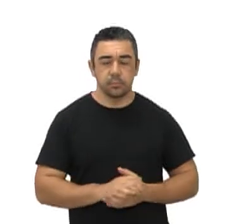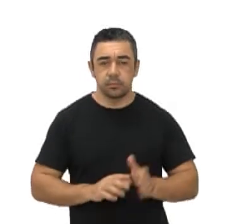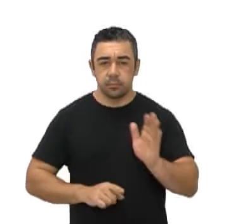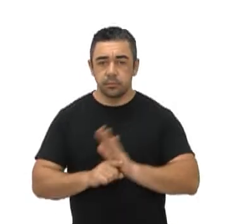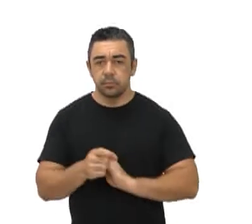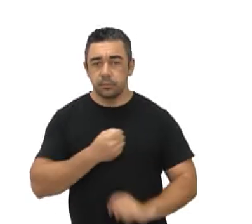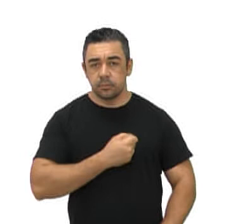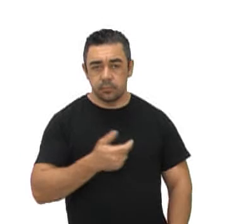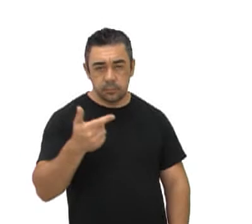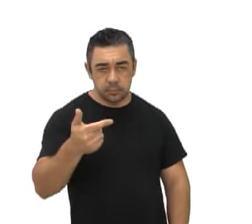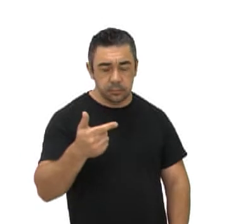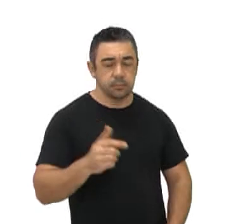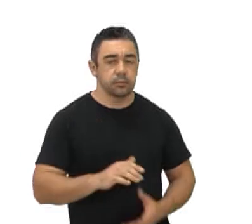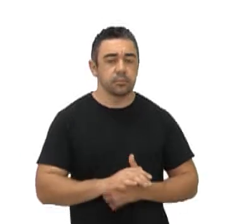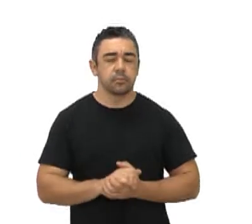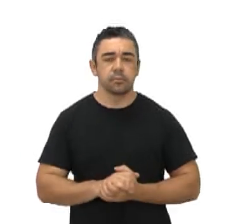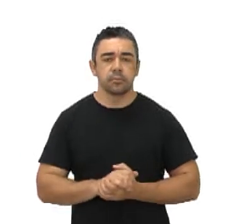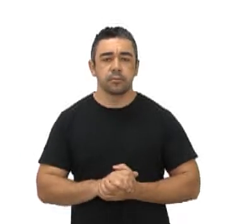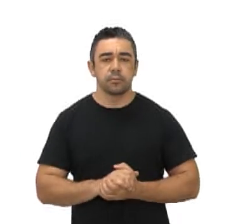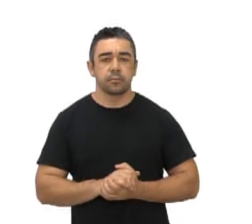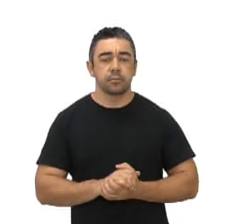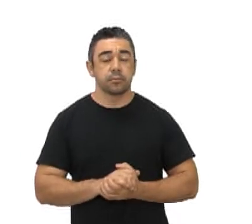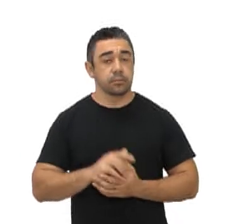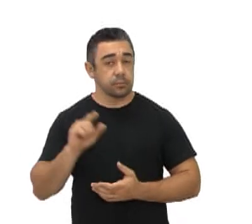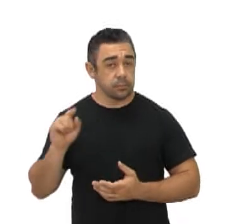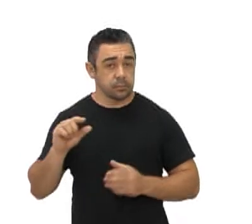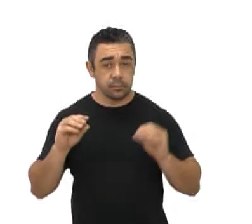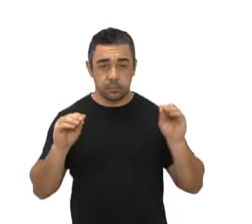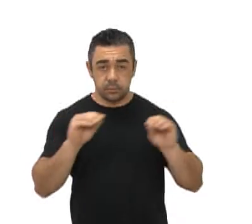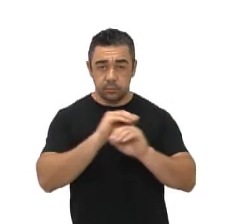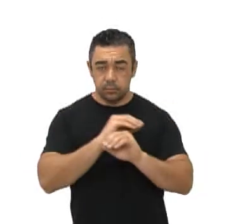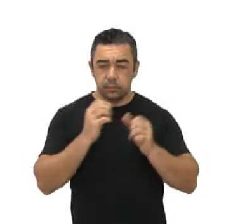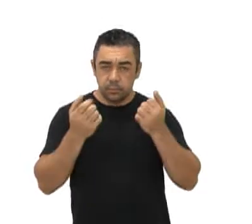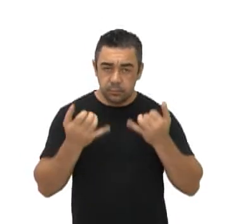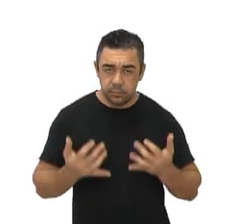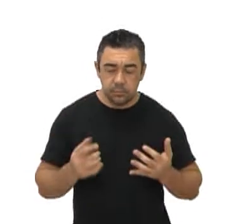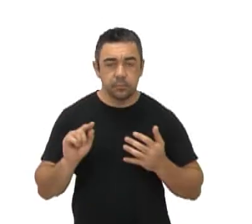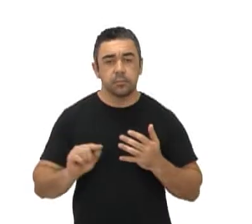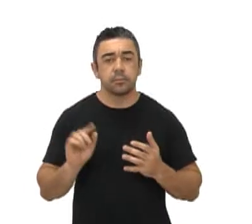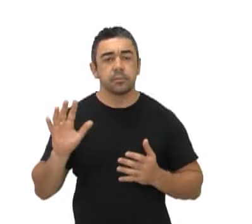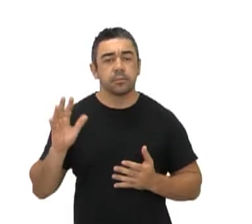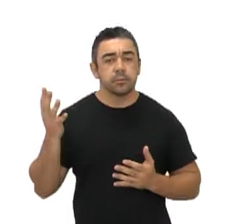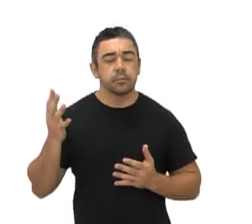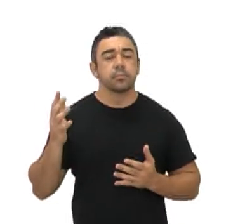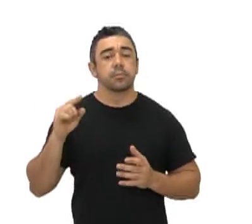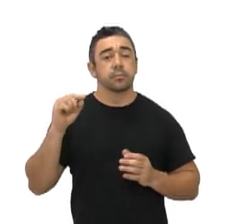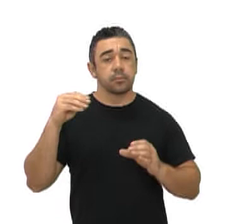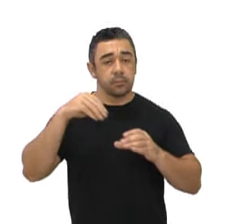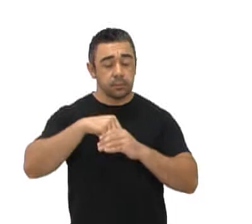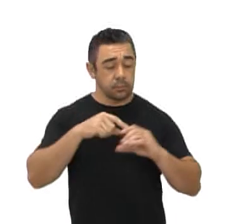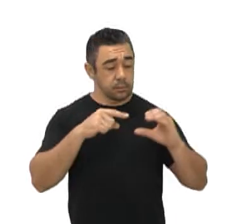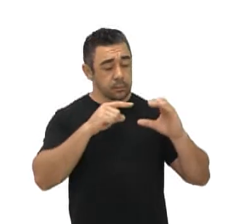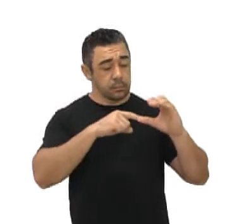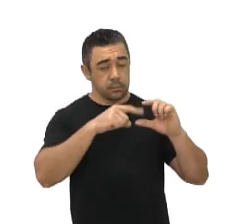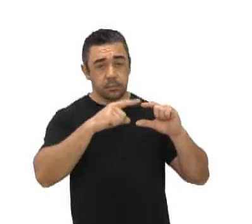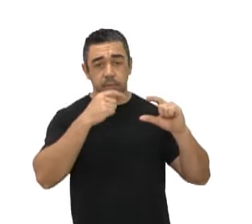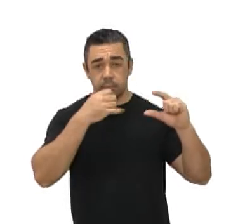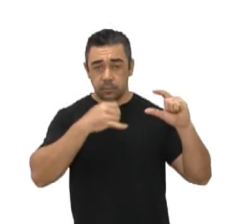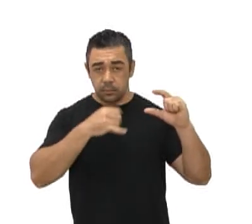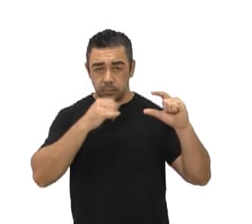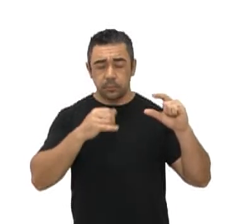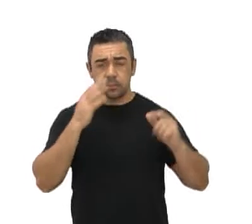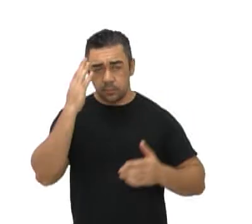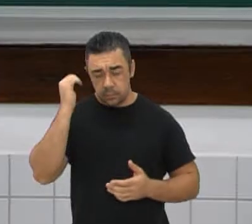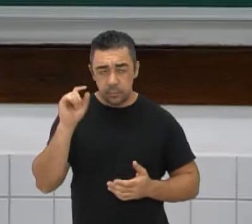questão 2, ele fala o seguinte. A equação seguinte indica as reações que ocorrem em uma pilha. Podemos afirmar que...